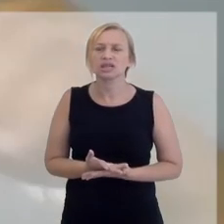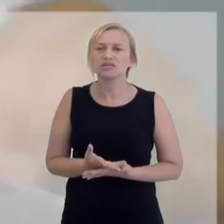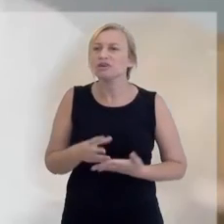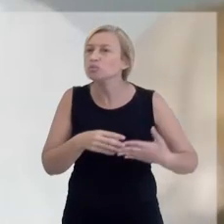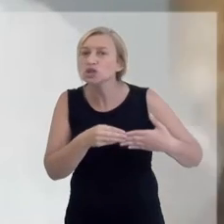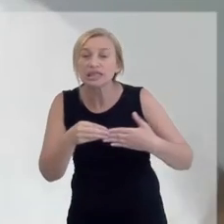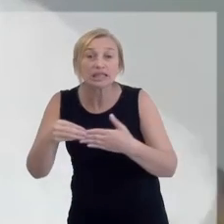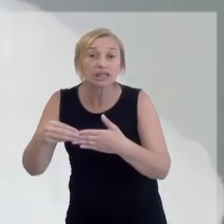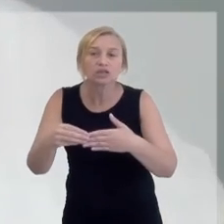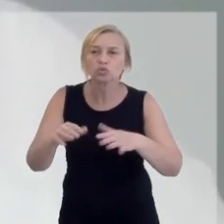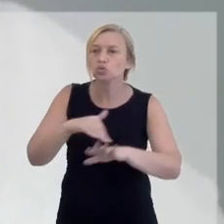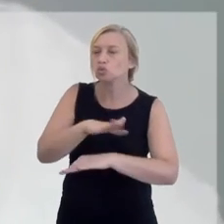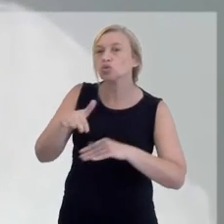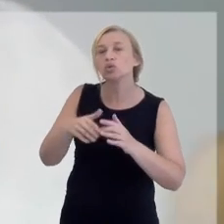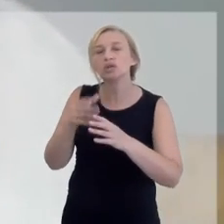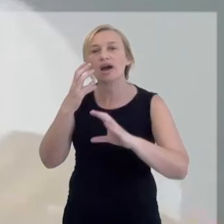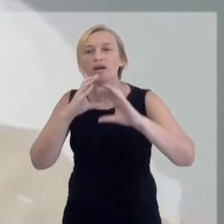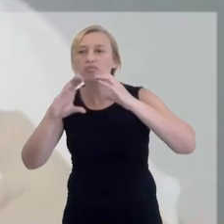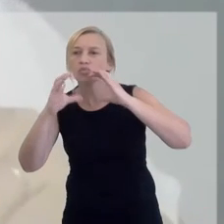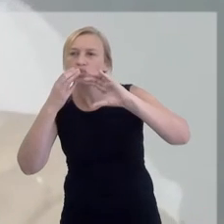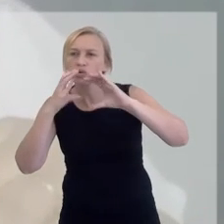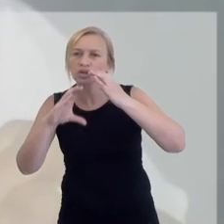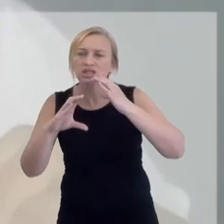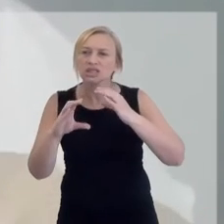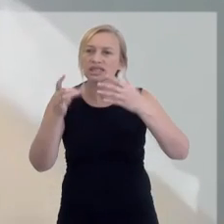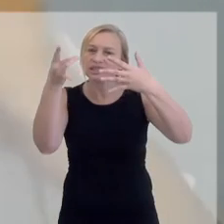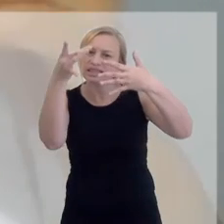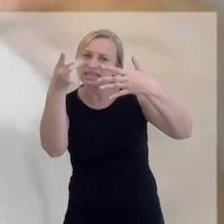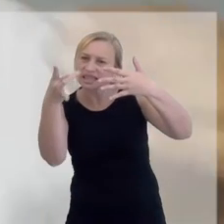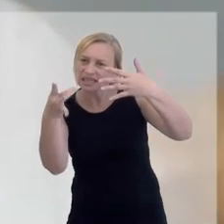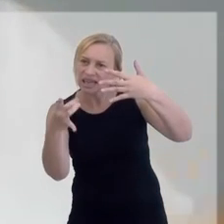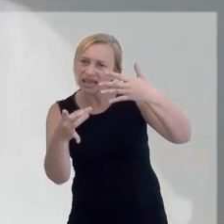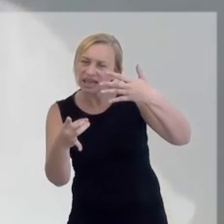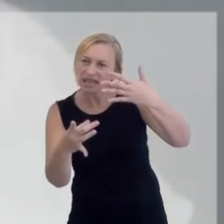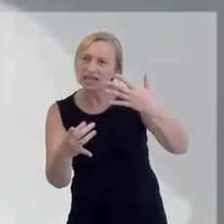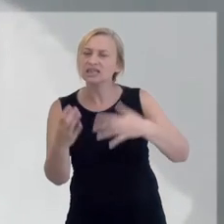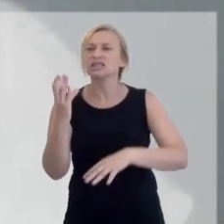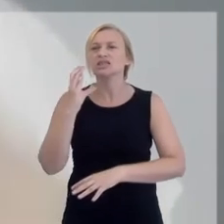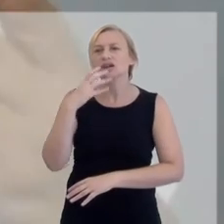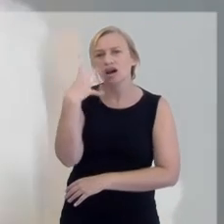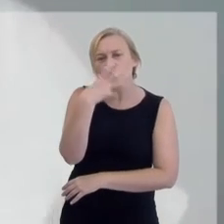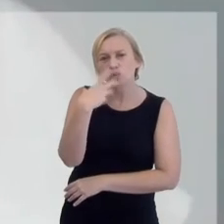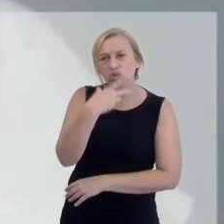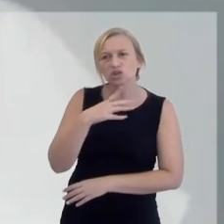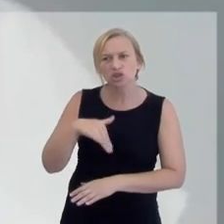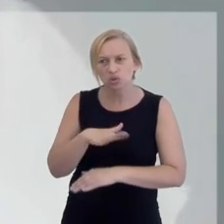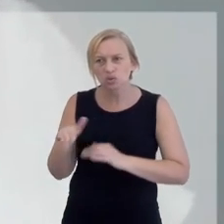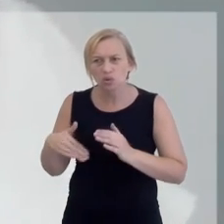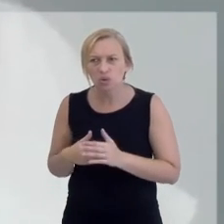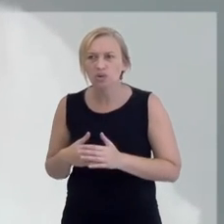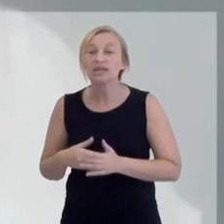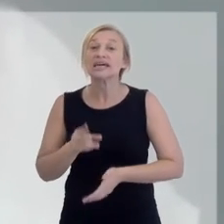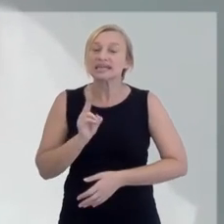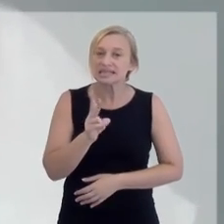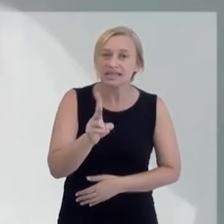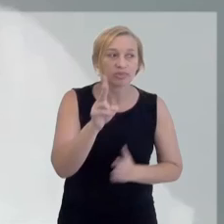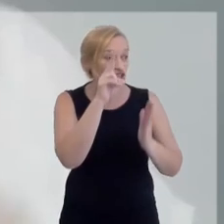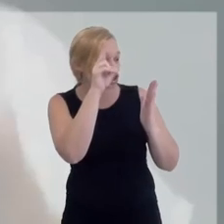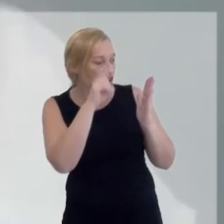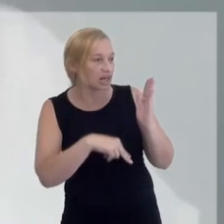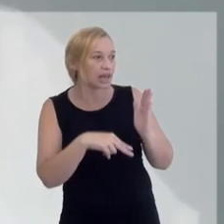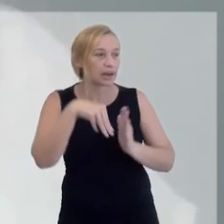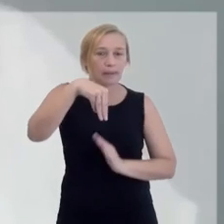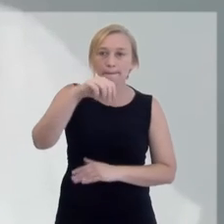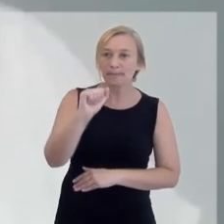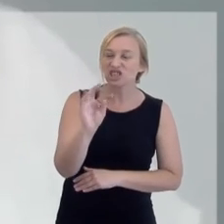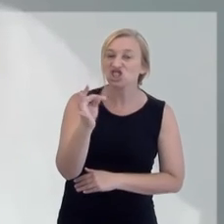E vamos levando. Quando eu quero que as crianças leiam Machado de Assis, a gente sempre, no ano, sempre lê Machado de